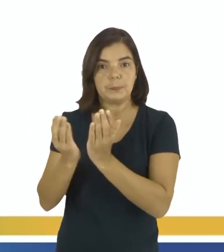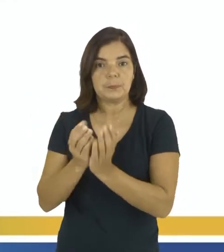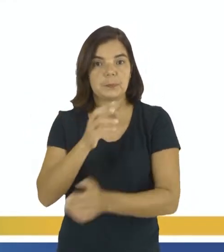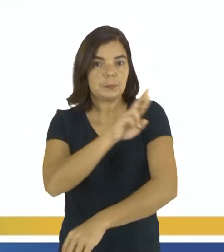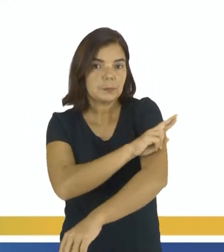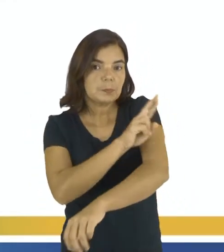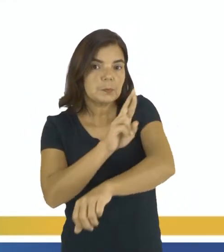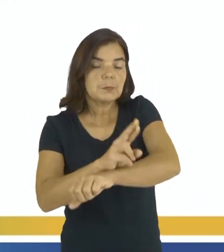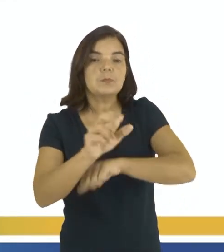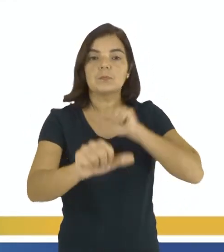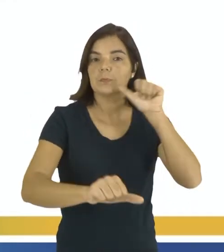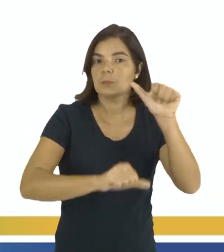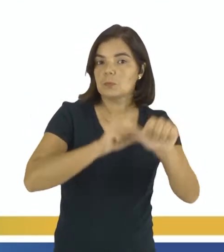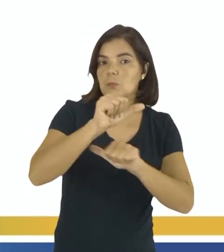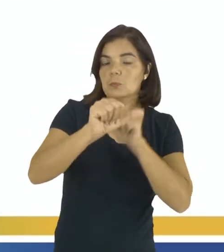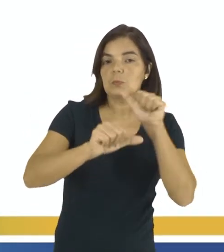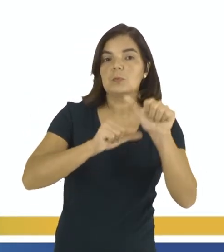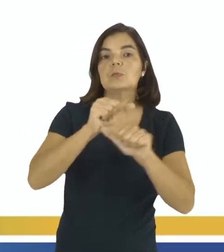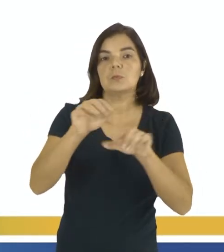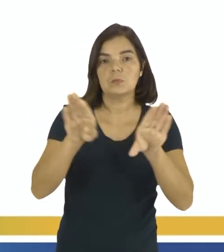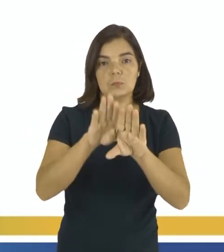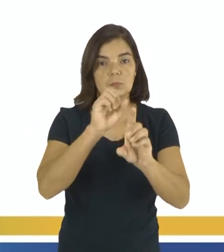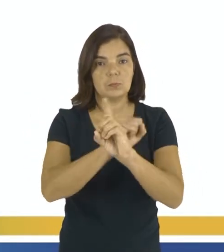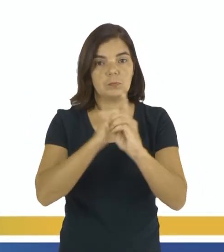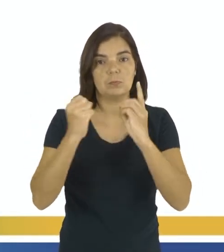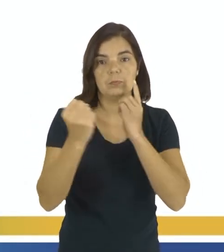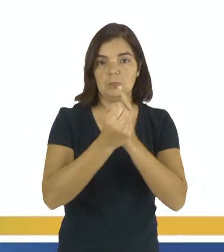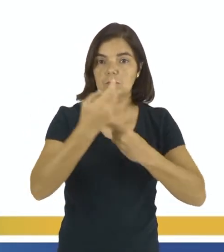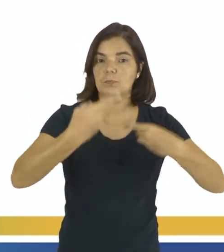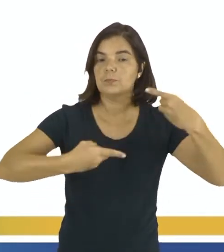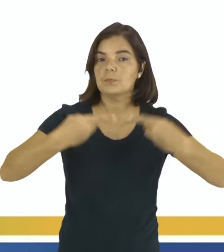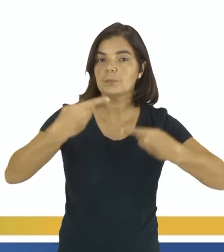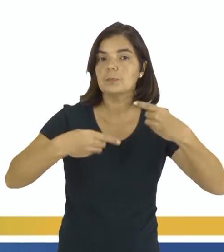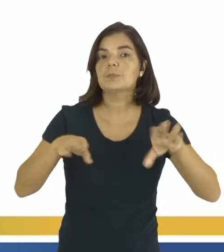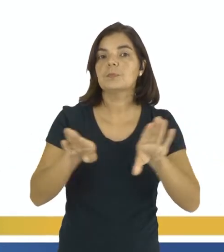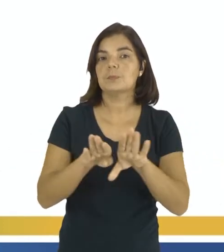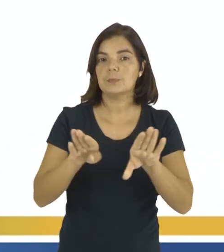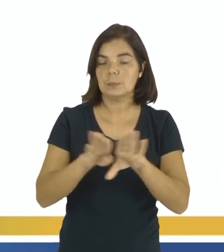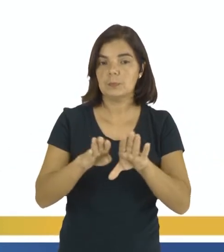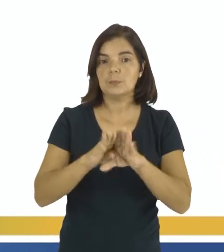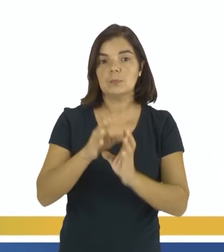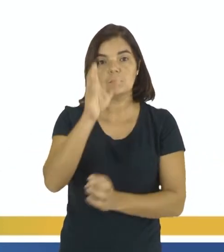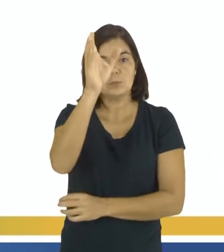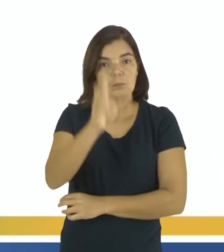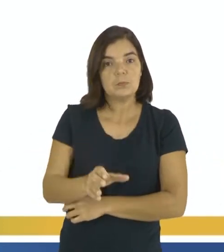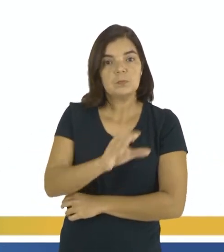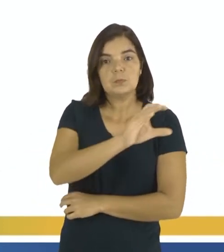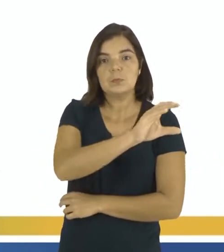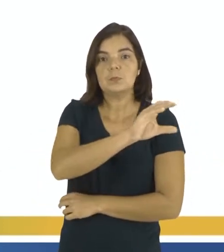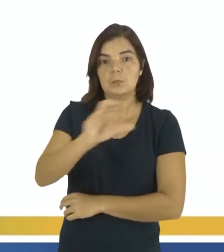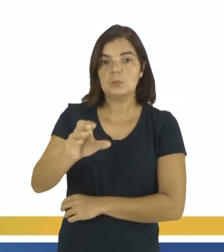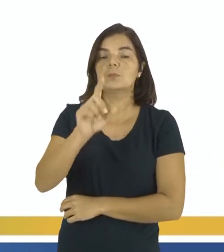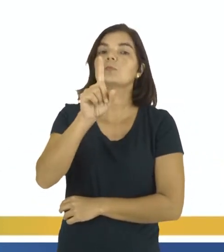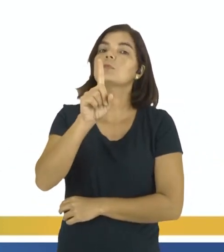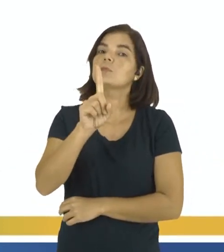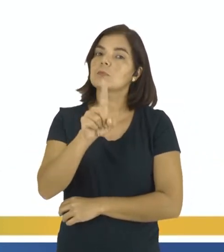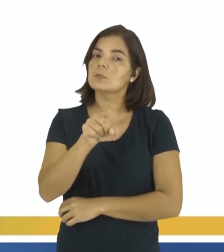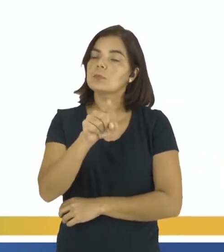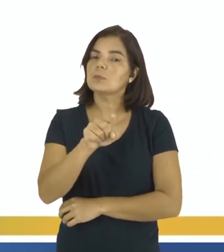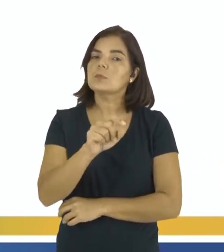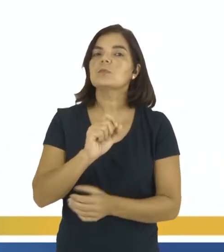também transformações nos aspectos sociais e políticos, porque a Igreja Católica, ela